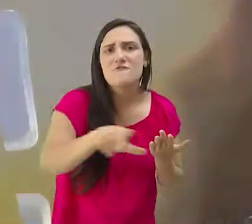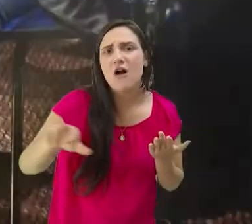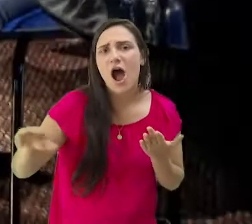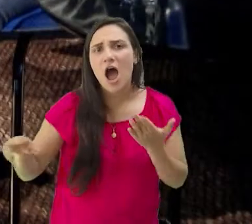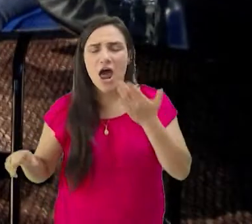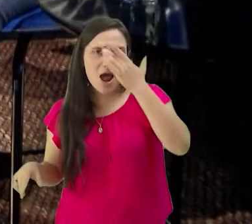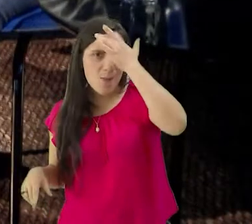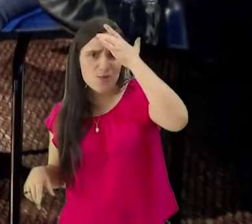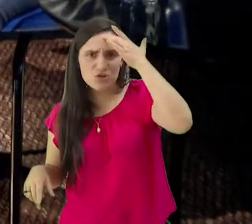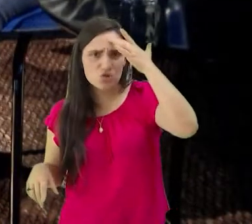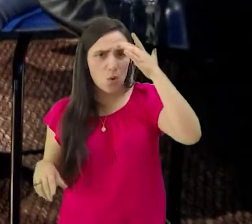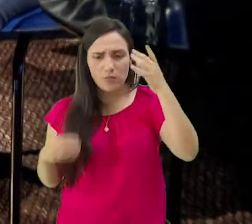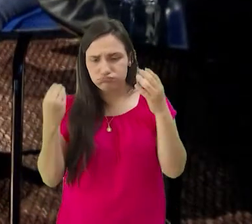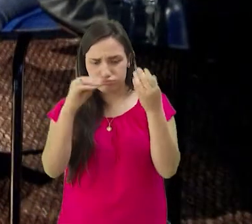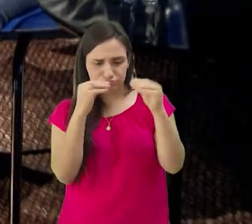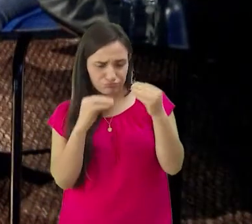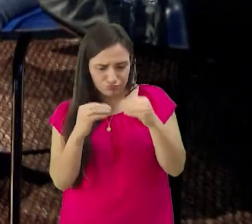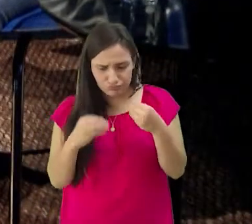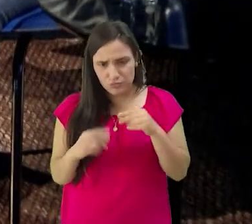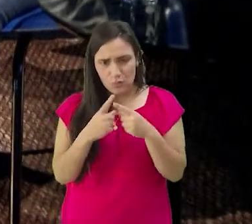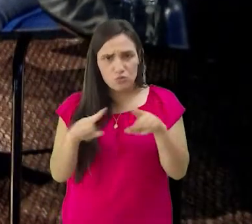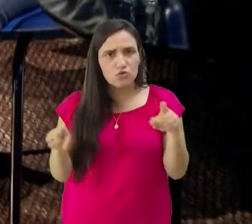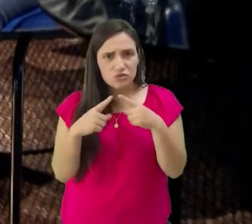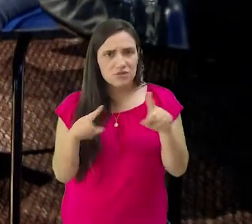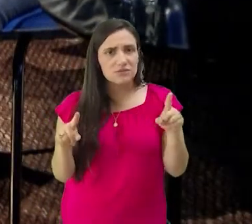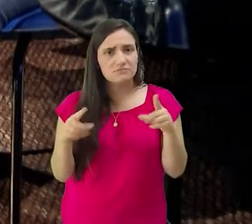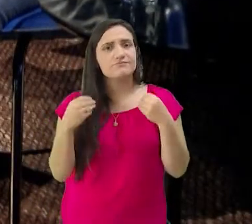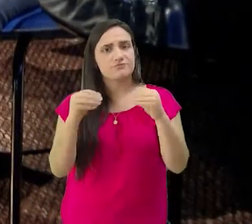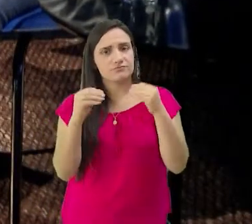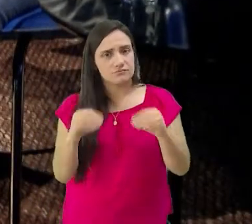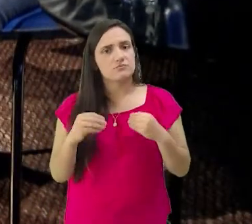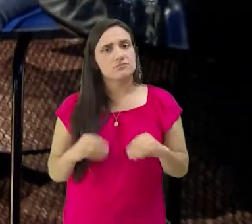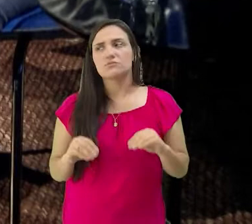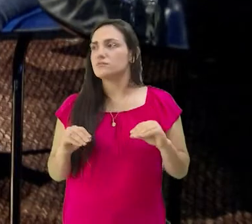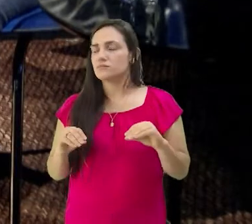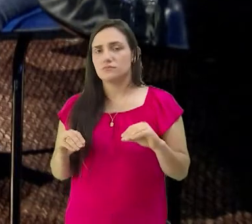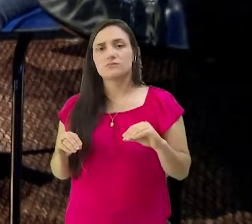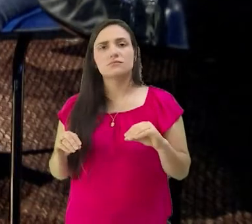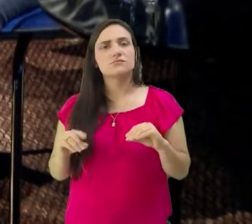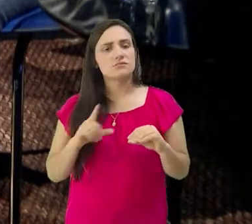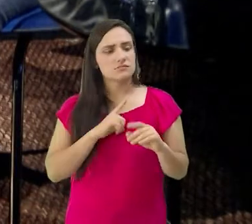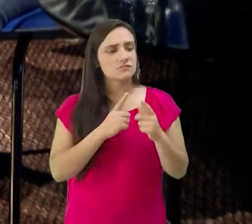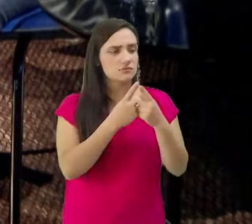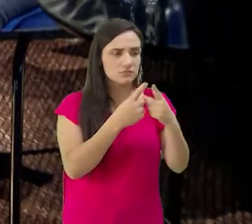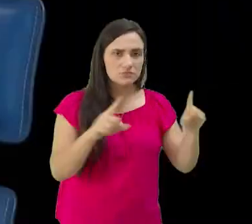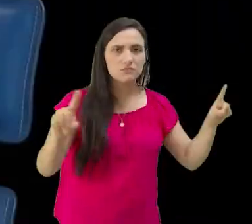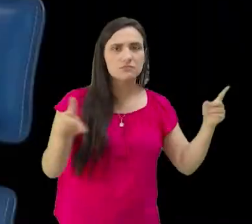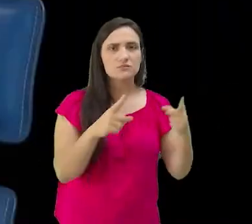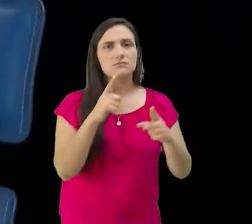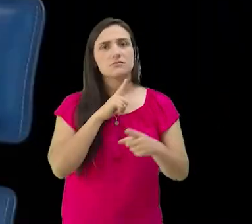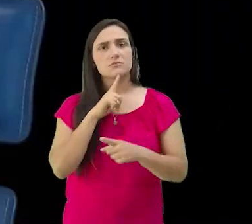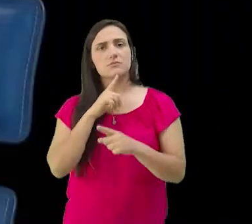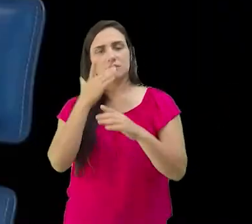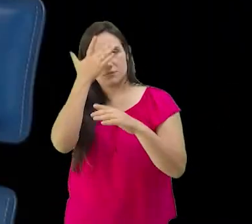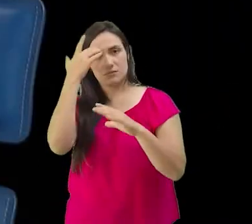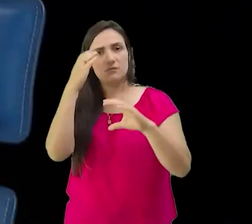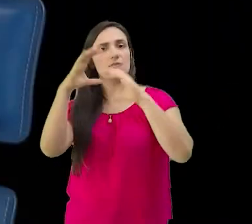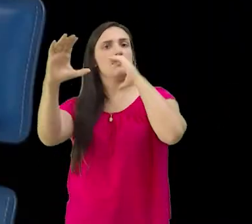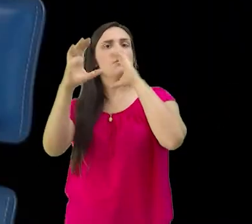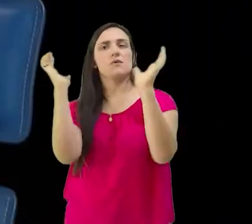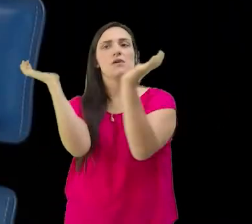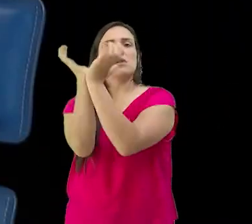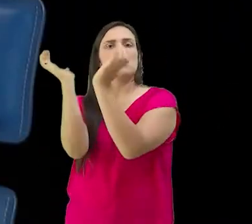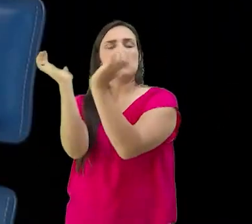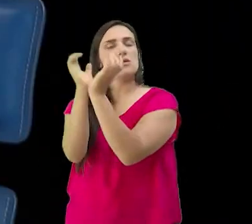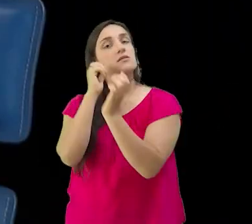Paulo G. Tinha Paulo G, tinha Celito, toda a galera aí, tinha uns grupos e tal. Enfim, tinha parte de instrumental,